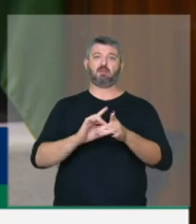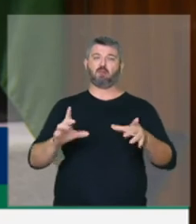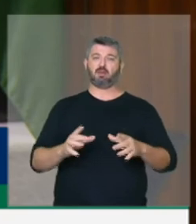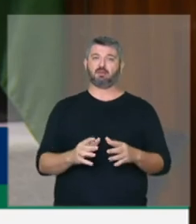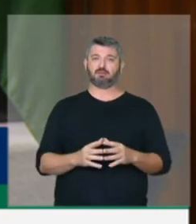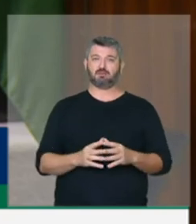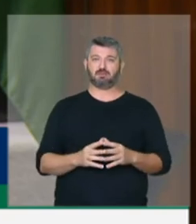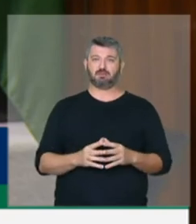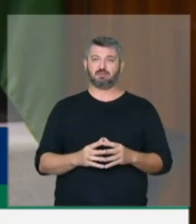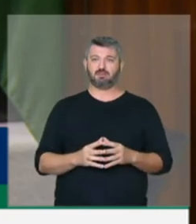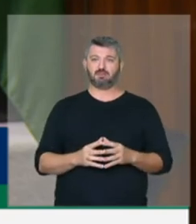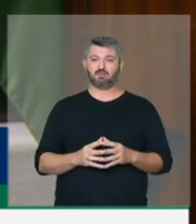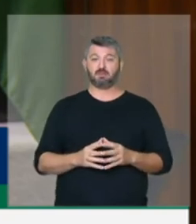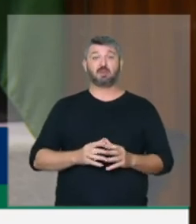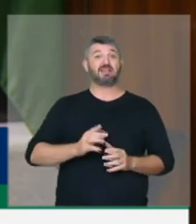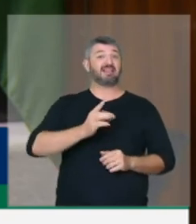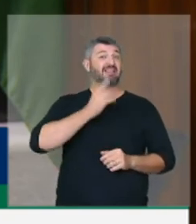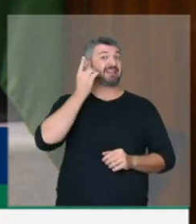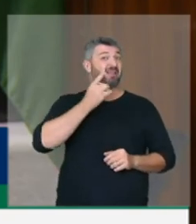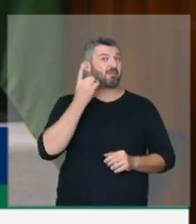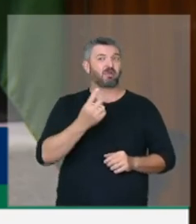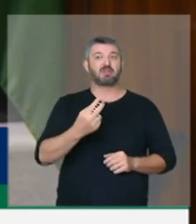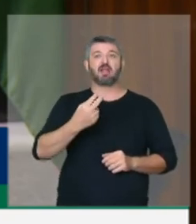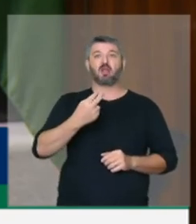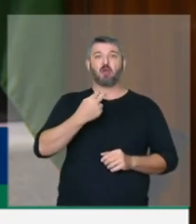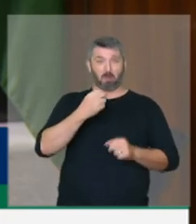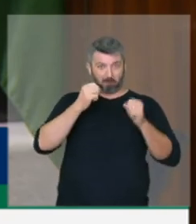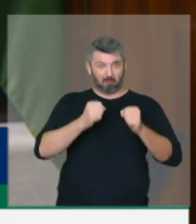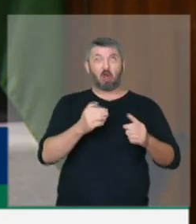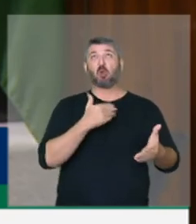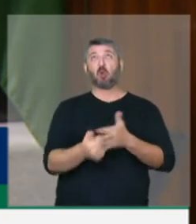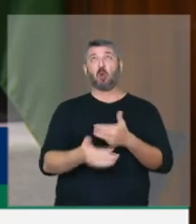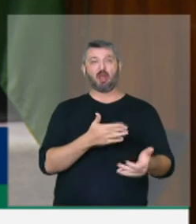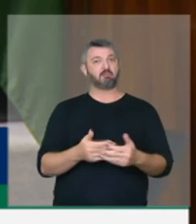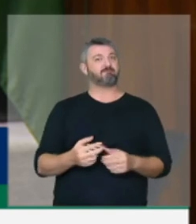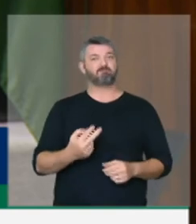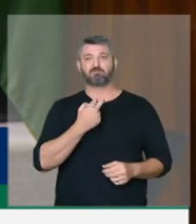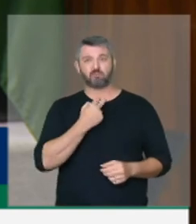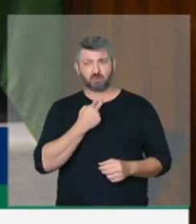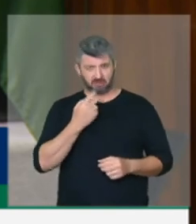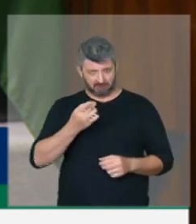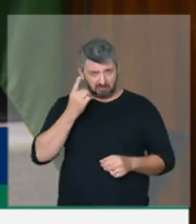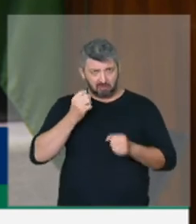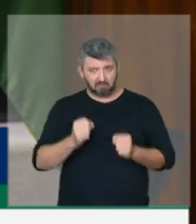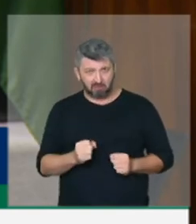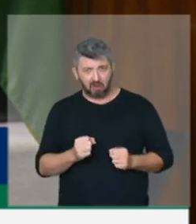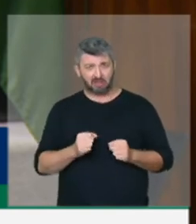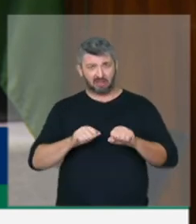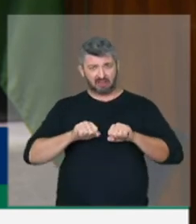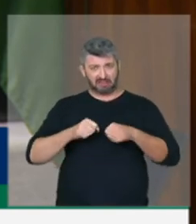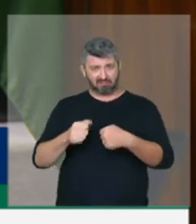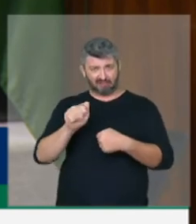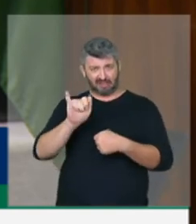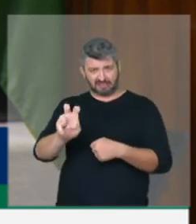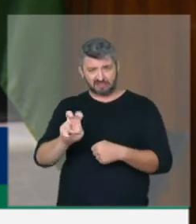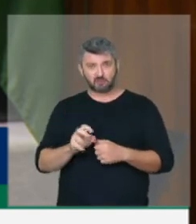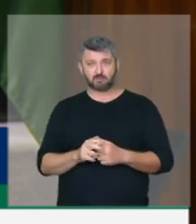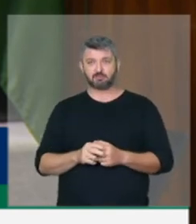democracia. Deputado não pode tudo, senhor presidente. Pode, deputado, defender